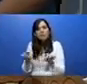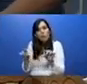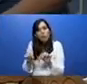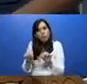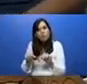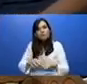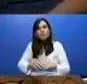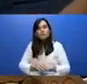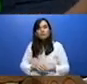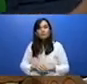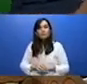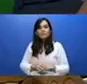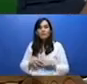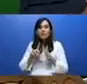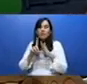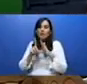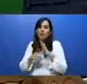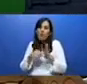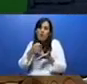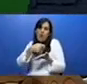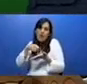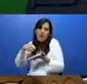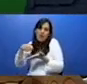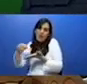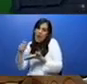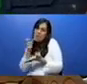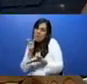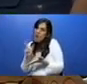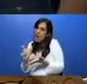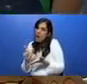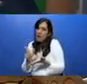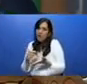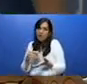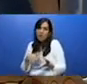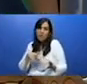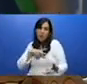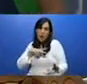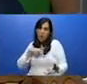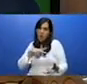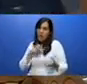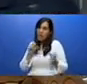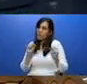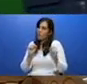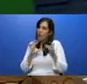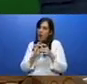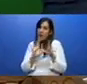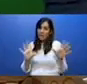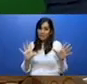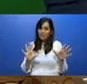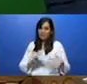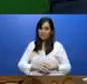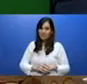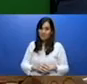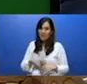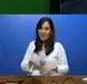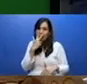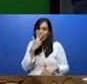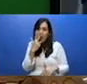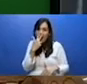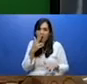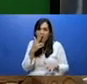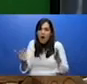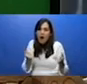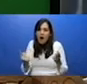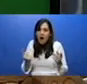dois. Então, depois você pode escrever aí com calma com as suas palavras o que eles têm de semelhantes, de parecidos, tá? Da